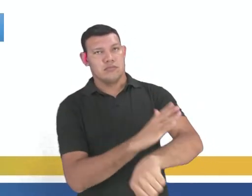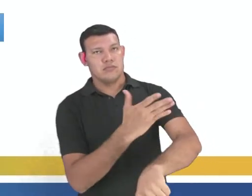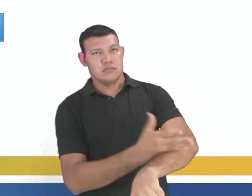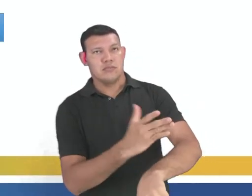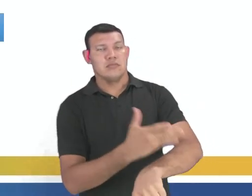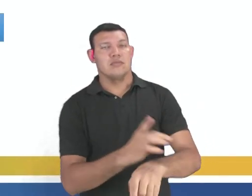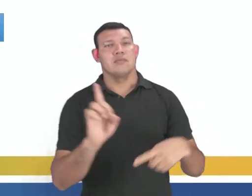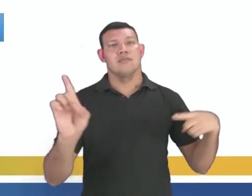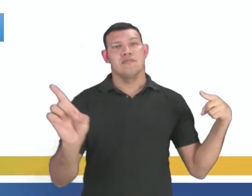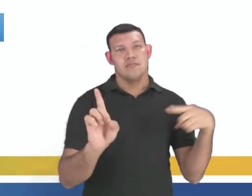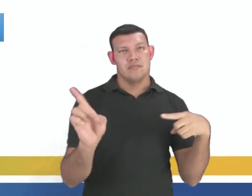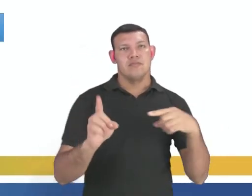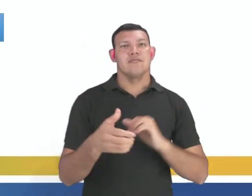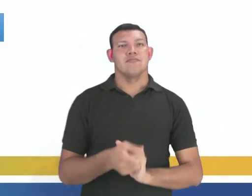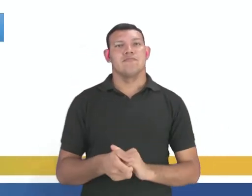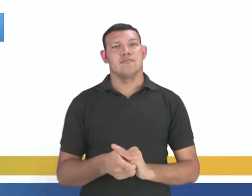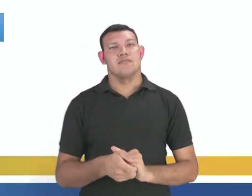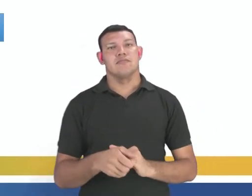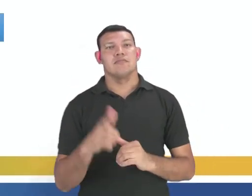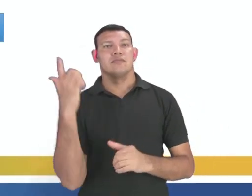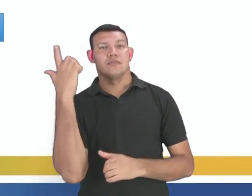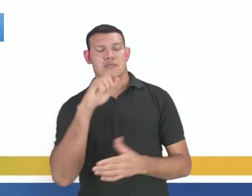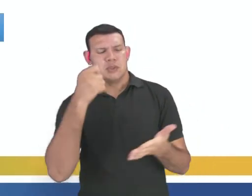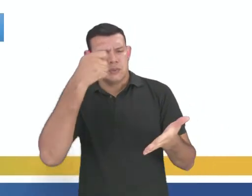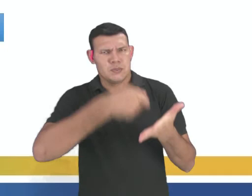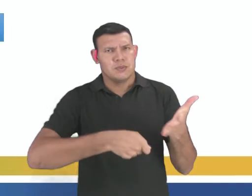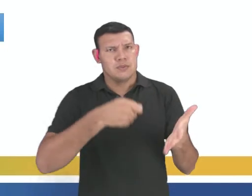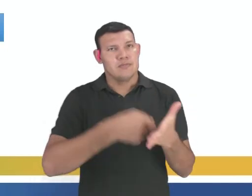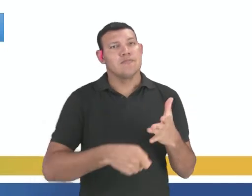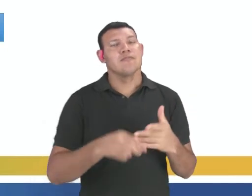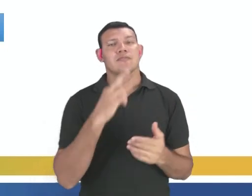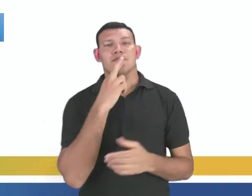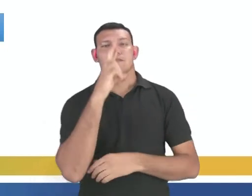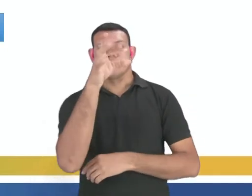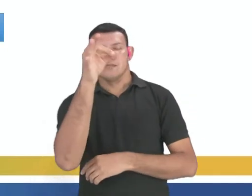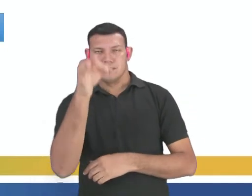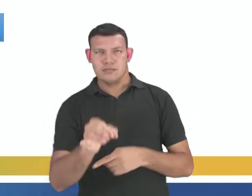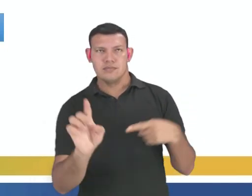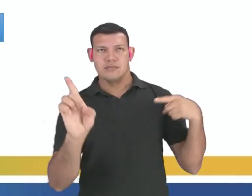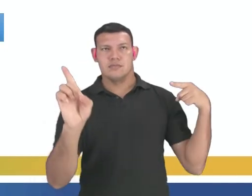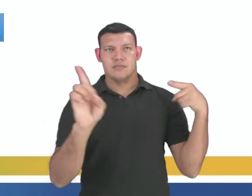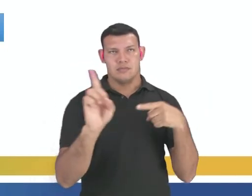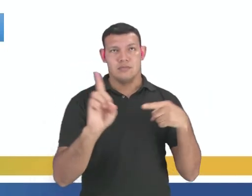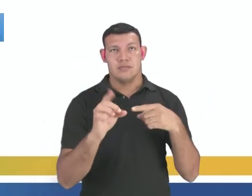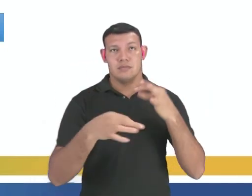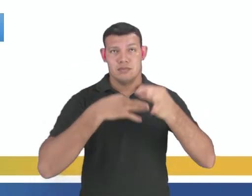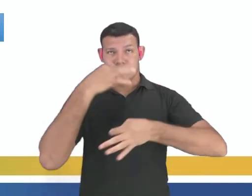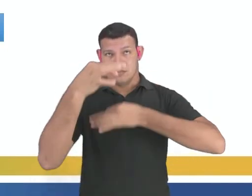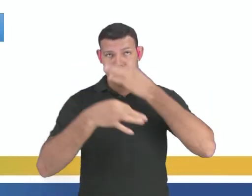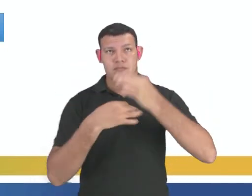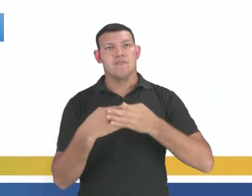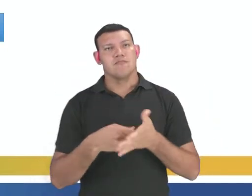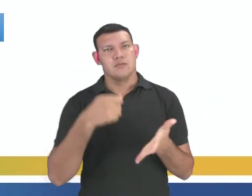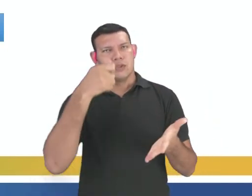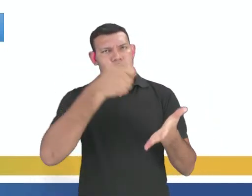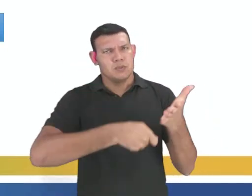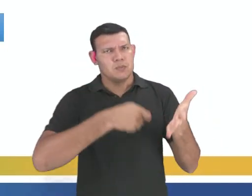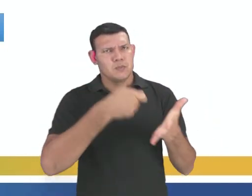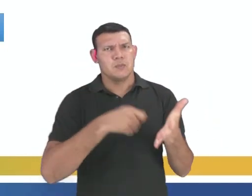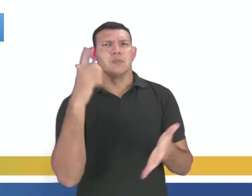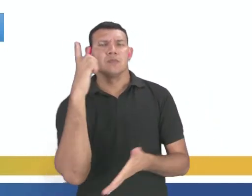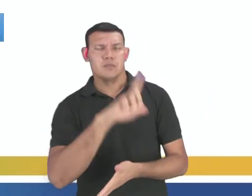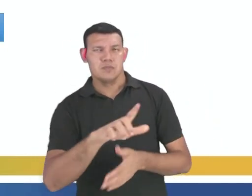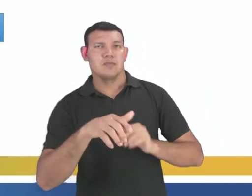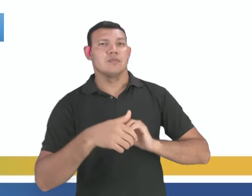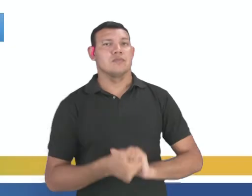uma conquista dura. Acertou quem disse que foi a letra D. Na letra D a gente tem uma opinião. Foi uma conquista dura. Tá?